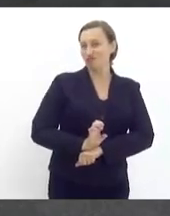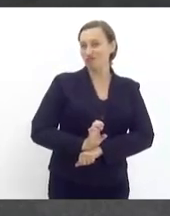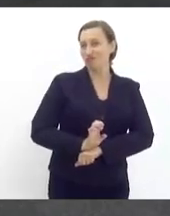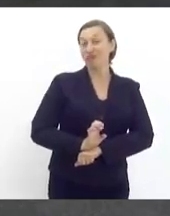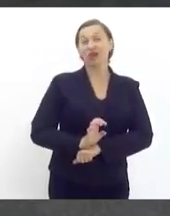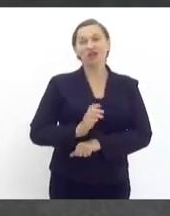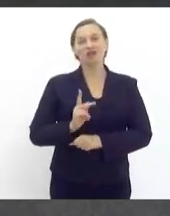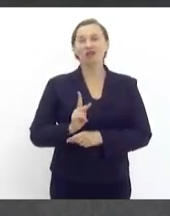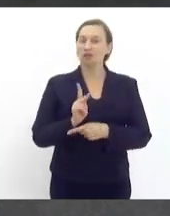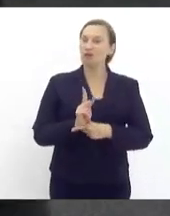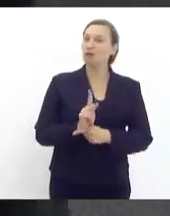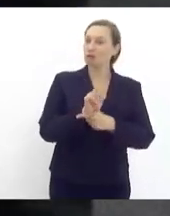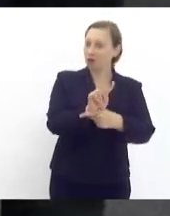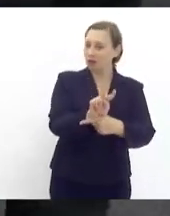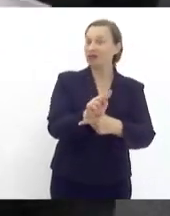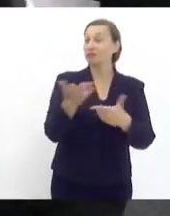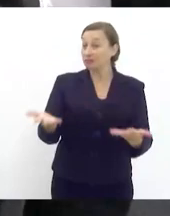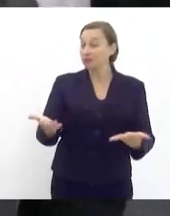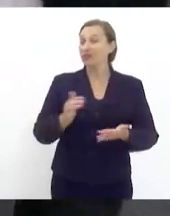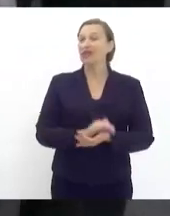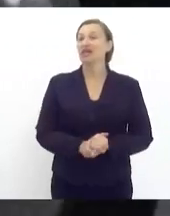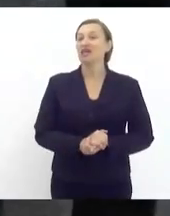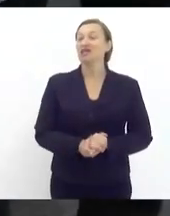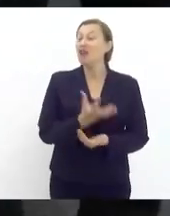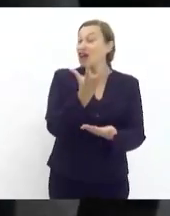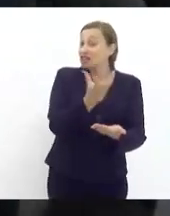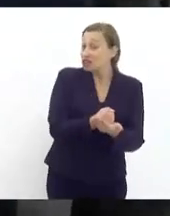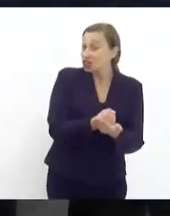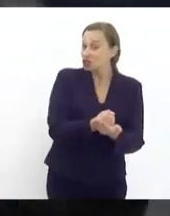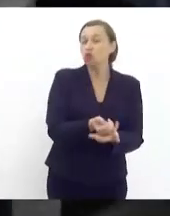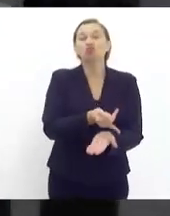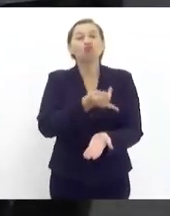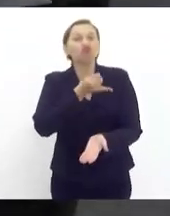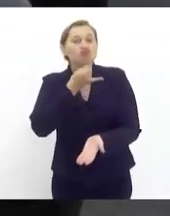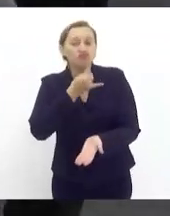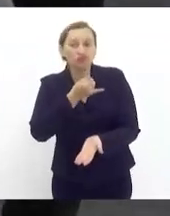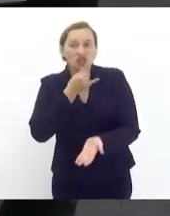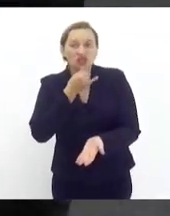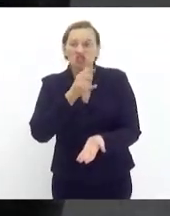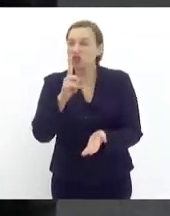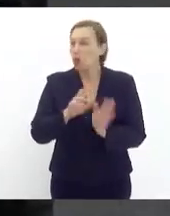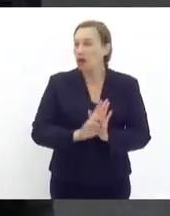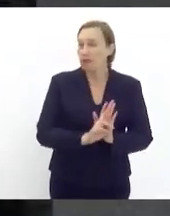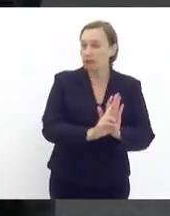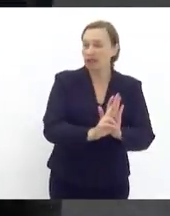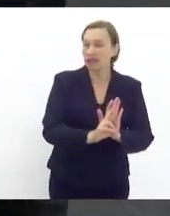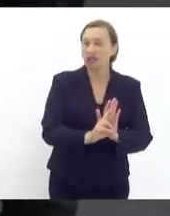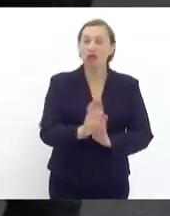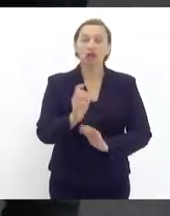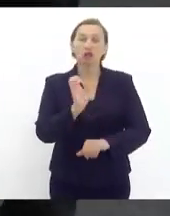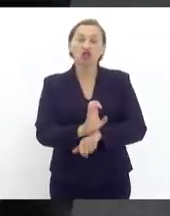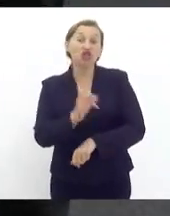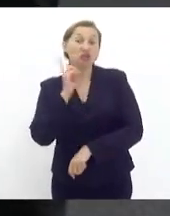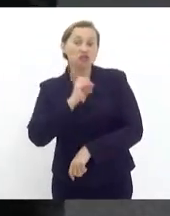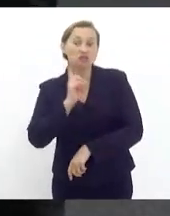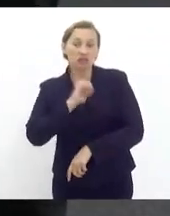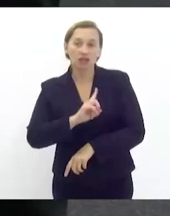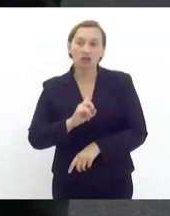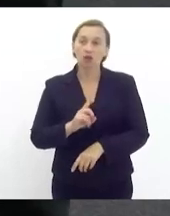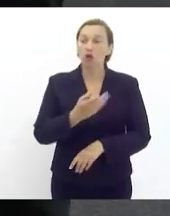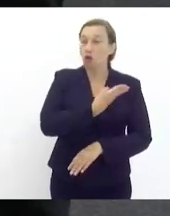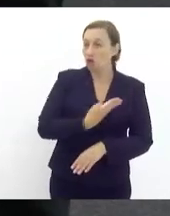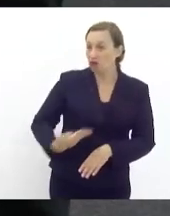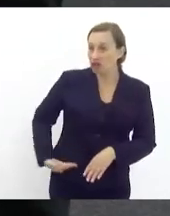querido procurador poder do meu estado e aí faz o registro lamento não representa o estado de Minas não representa o